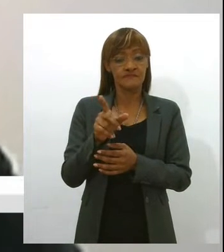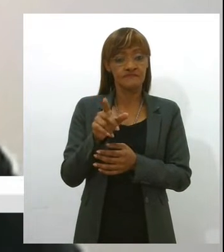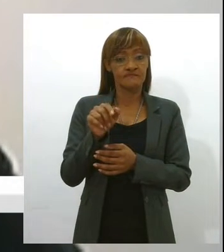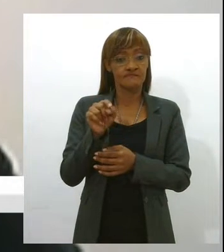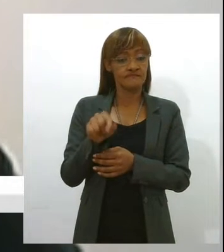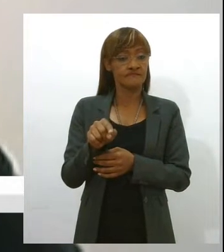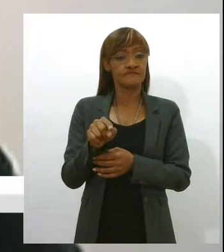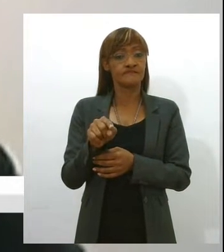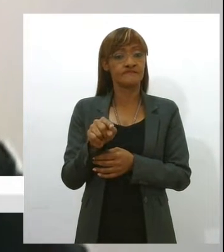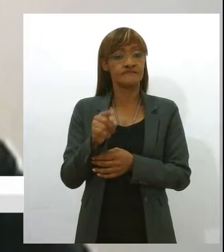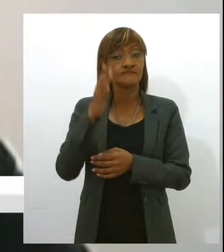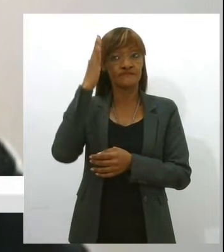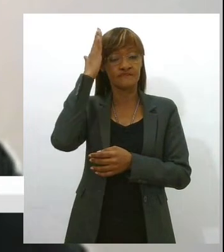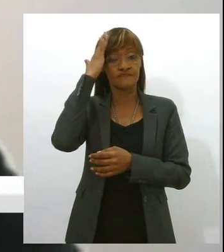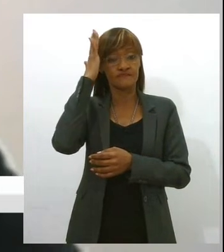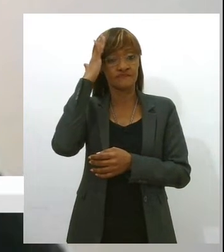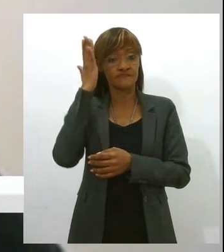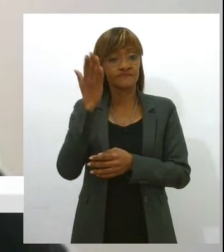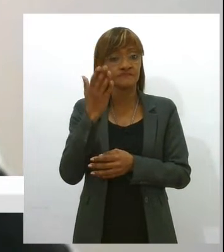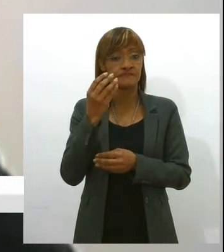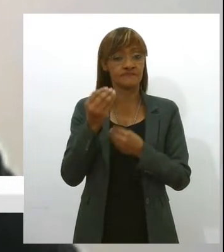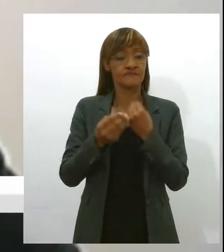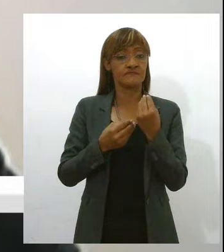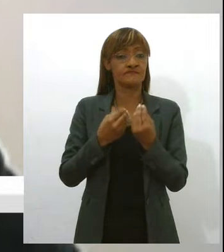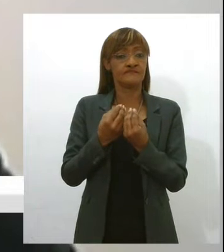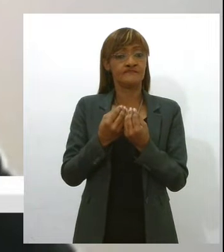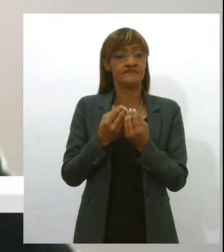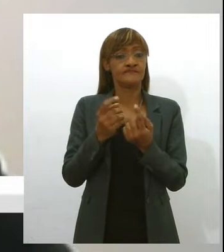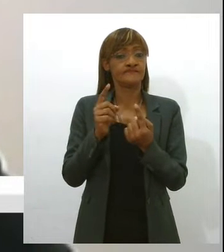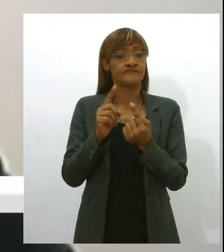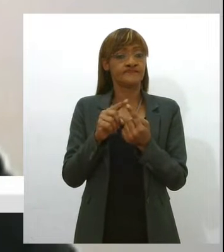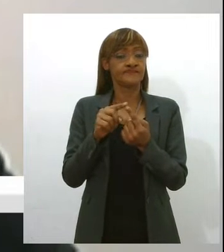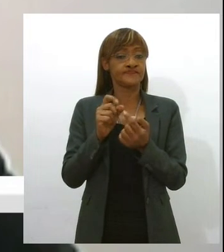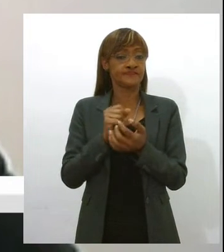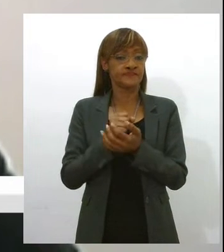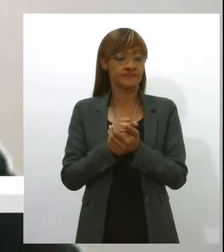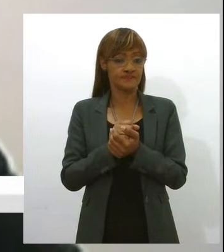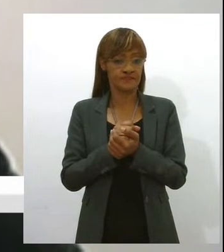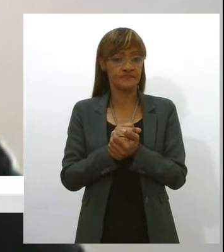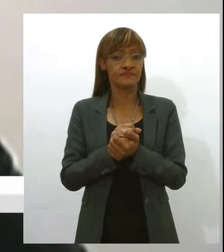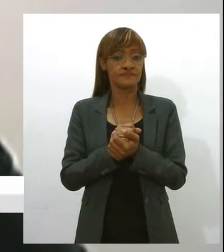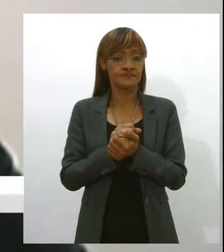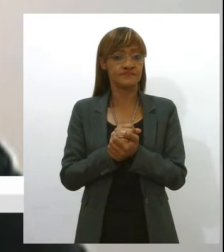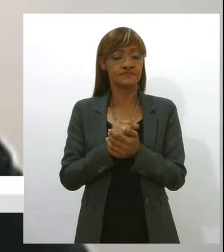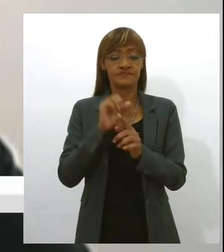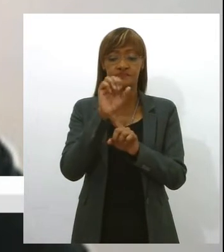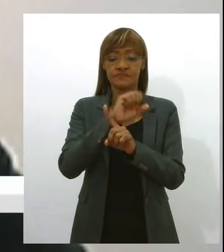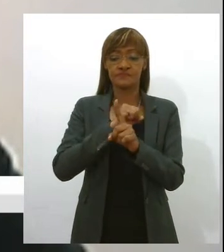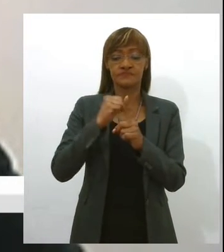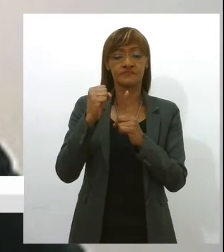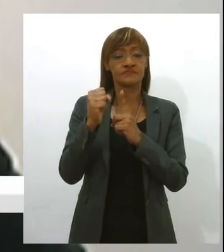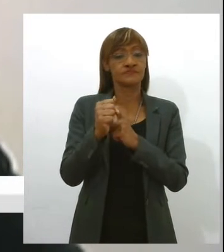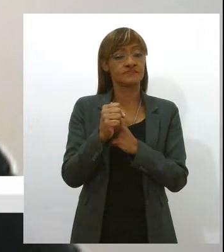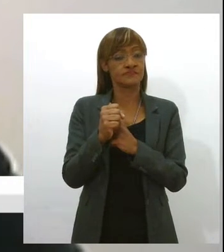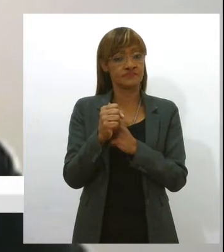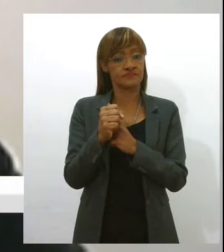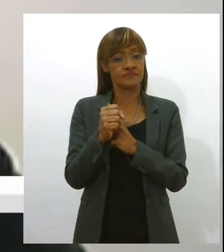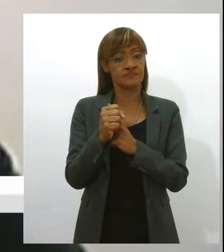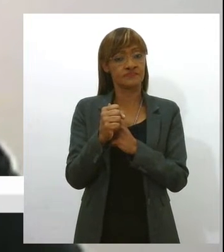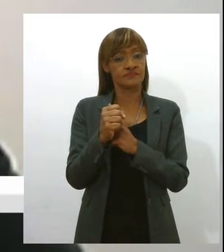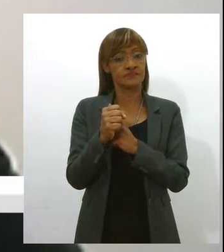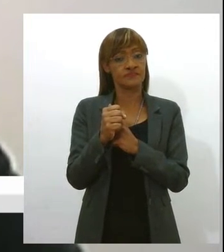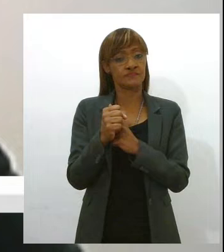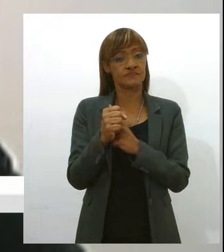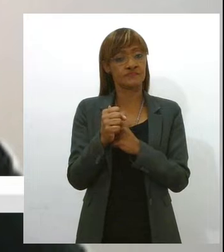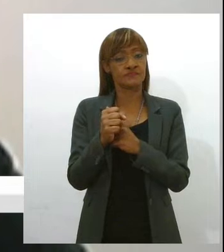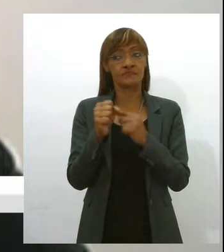conviver com esse tipo de respostas, às vezes, que a sociedade tem, dado determinados temas, assim, que são